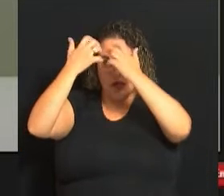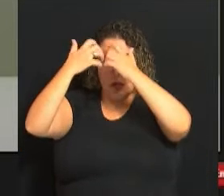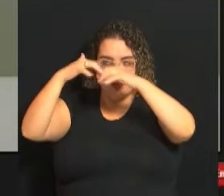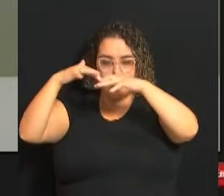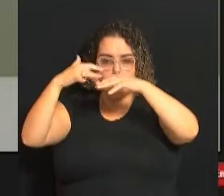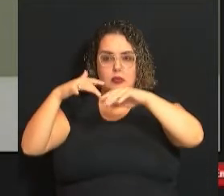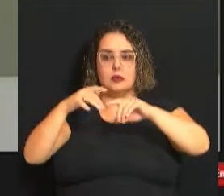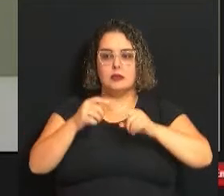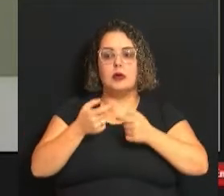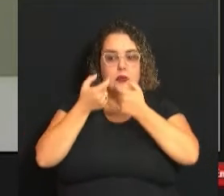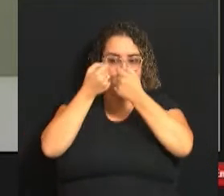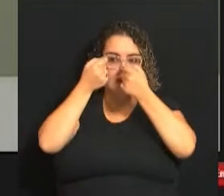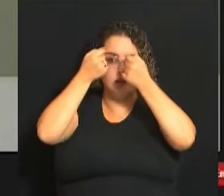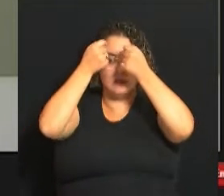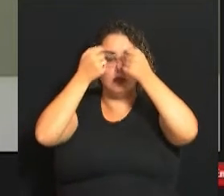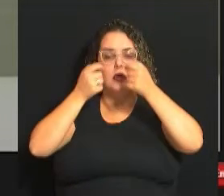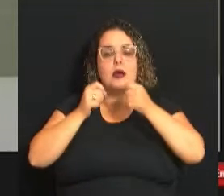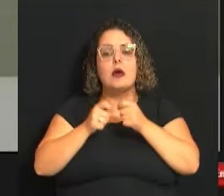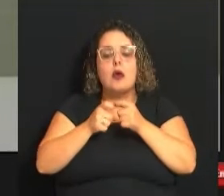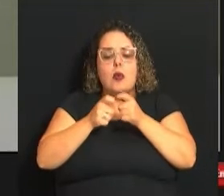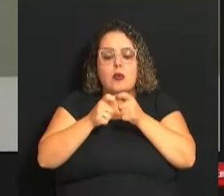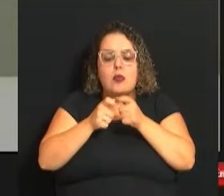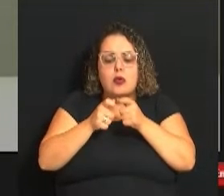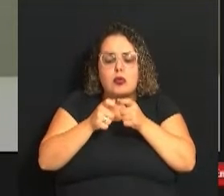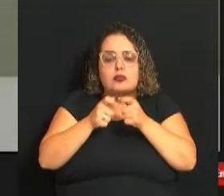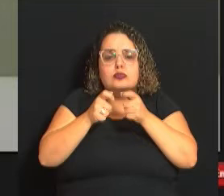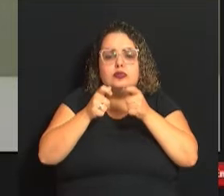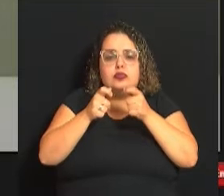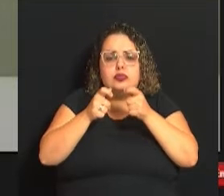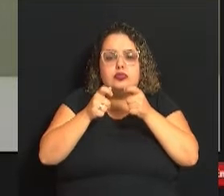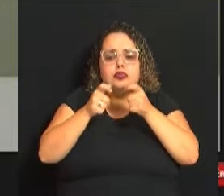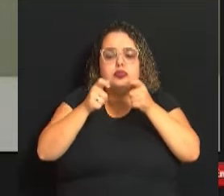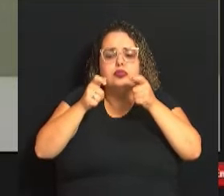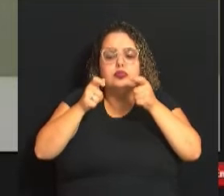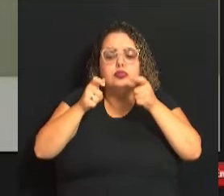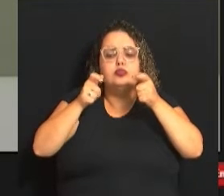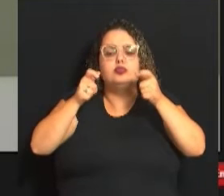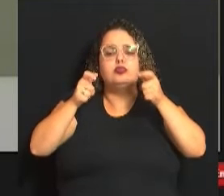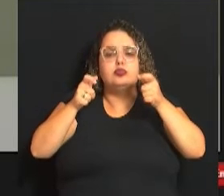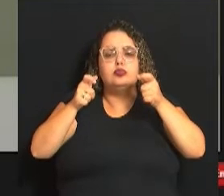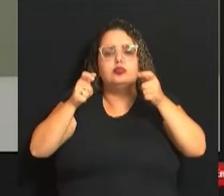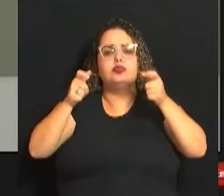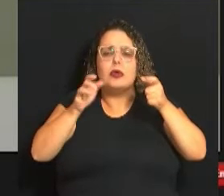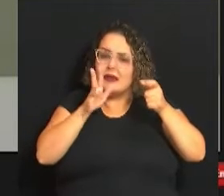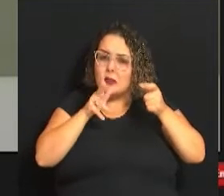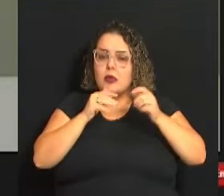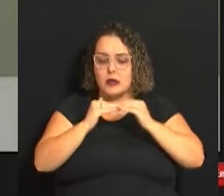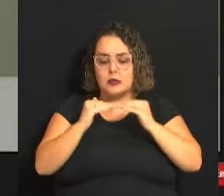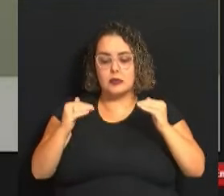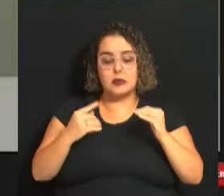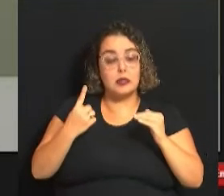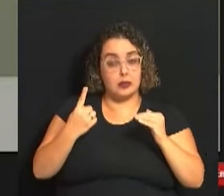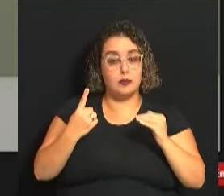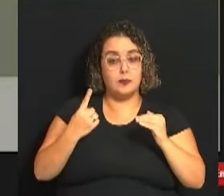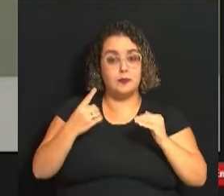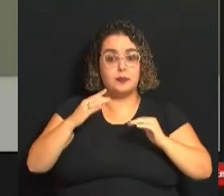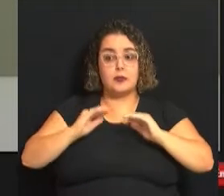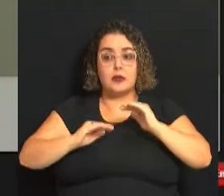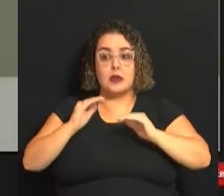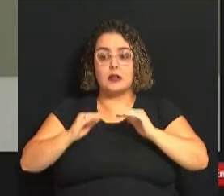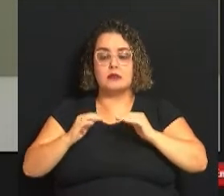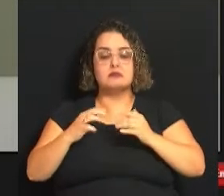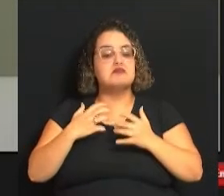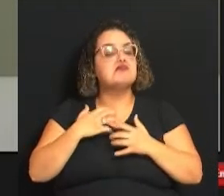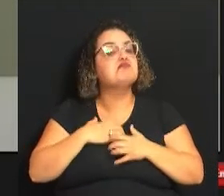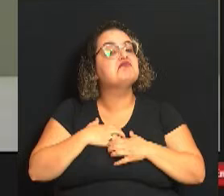que crescem mais lentamente, o astrocitoma grau 1, por exemplo, esse, às vezes, ele cursa sem sintoma